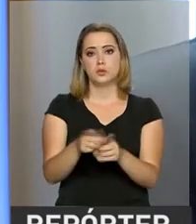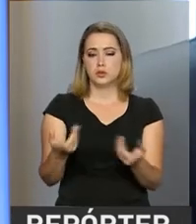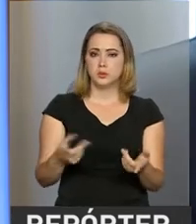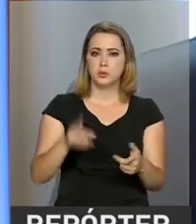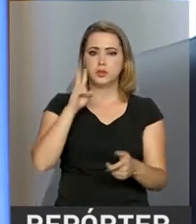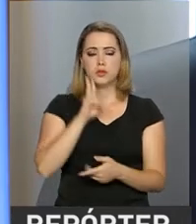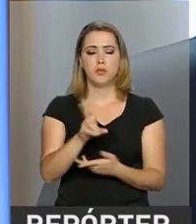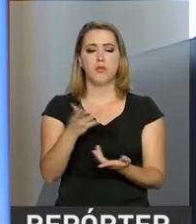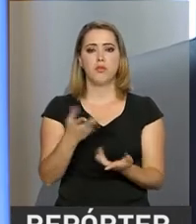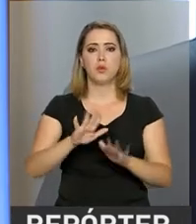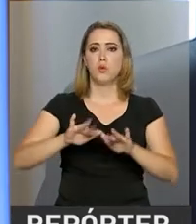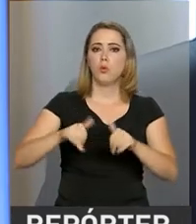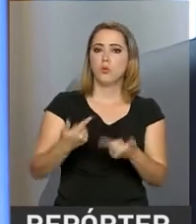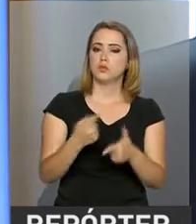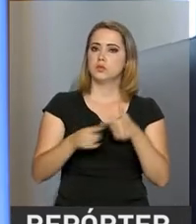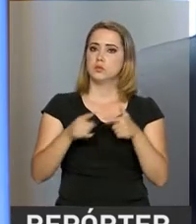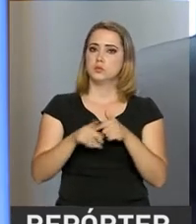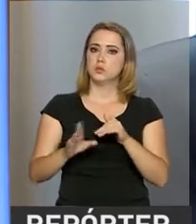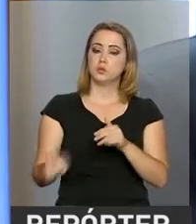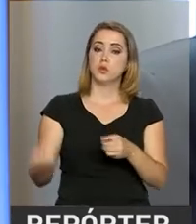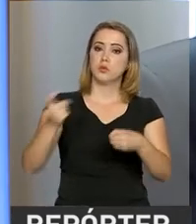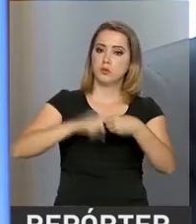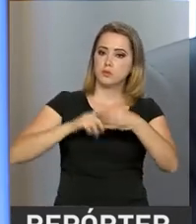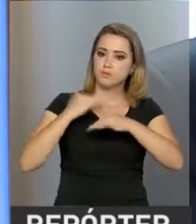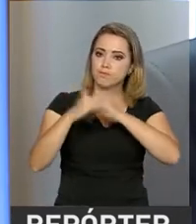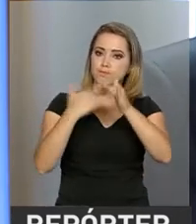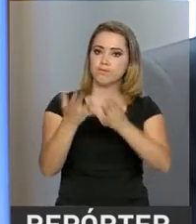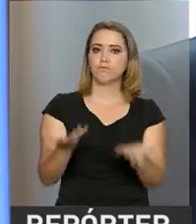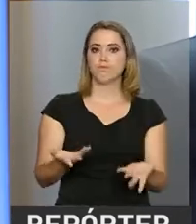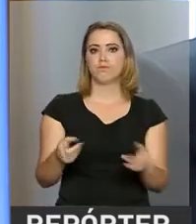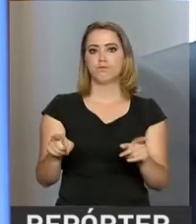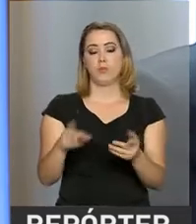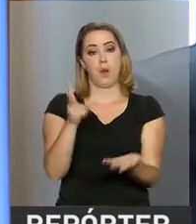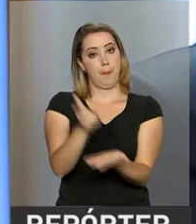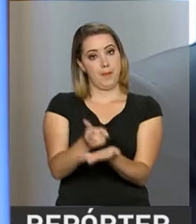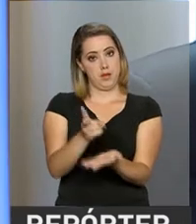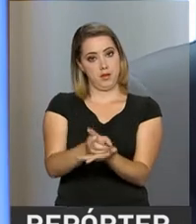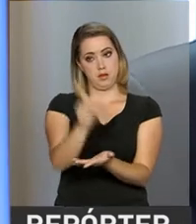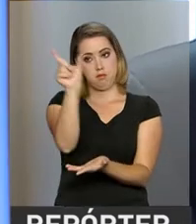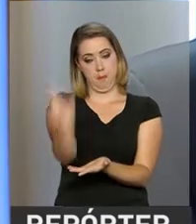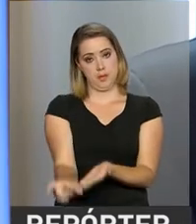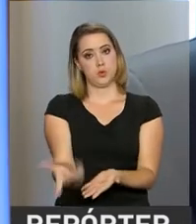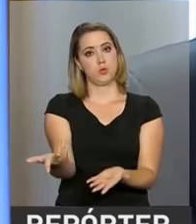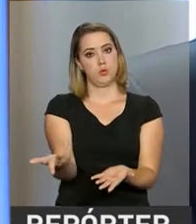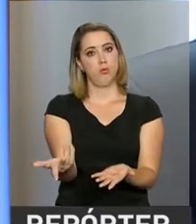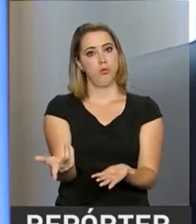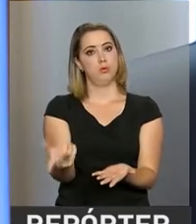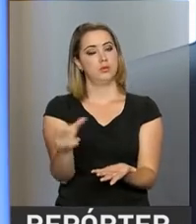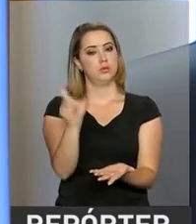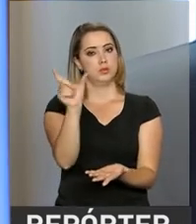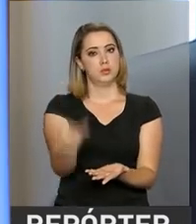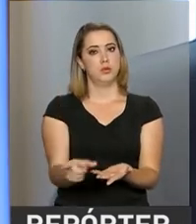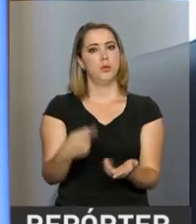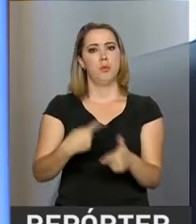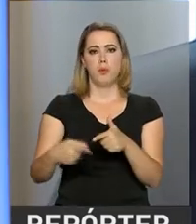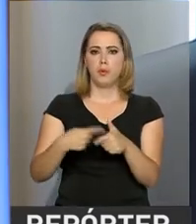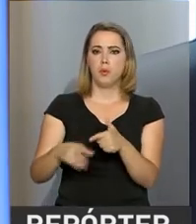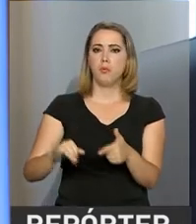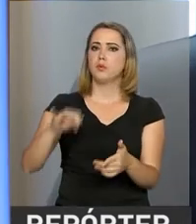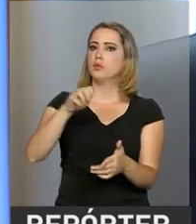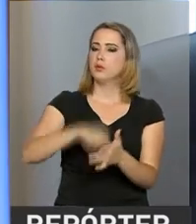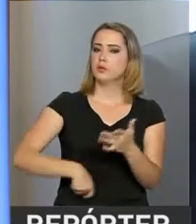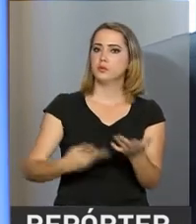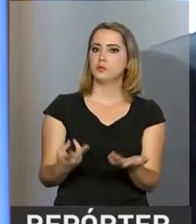e voltar a investir e crescer. A mesma coisa para pessoas físicas que tenham problemas tributários. Resolver as suas